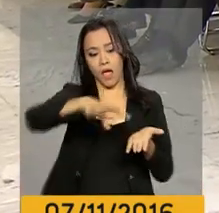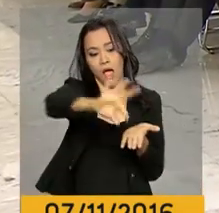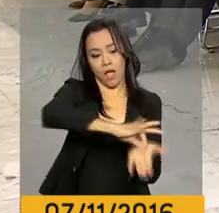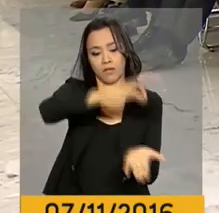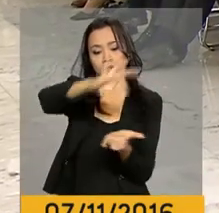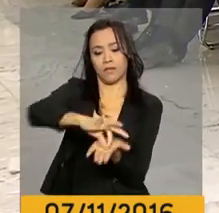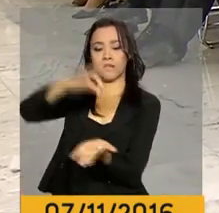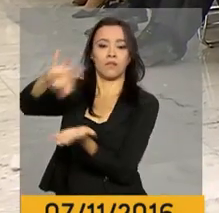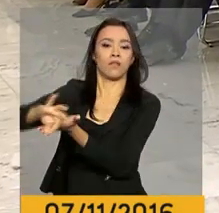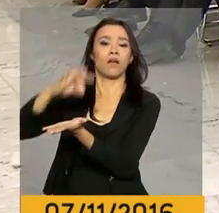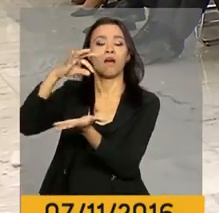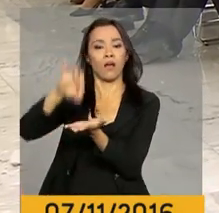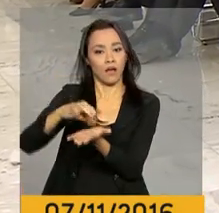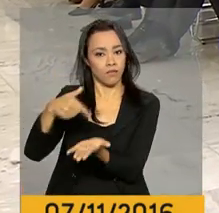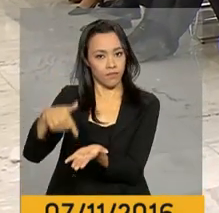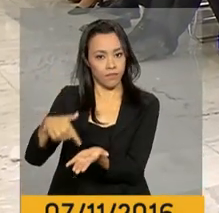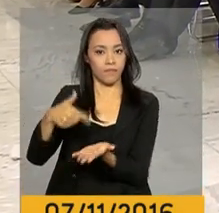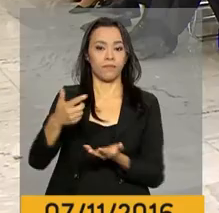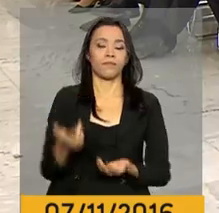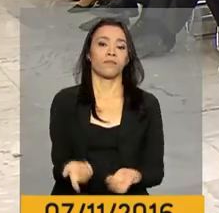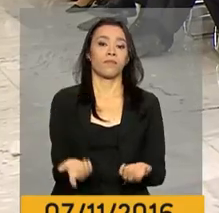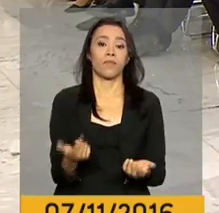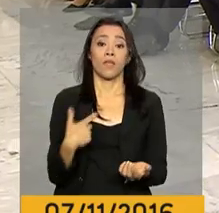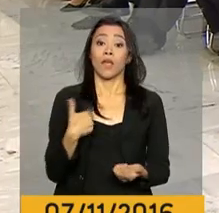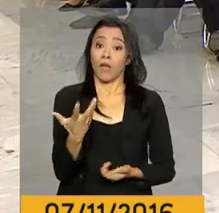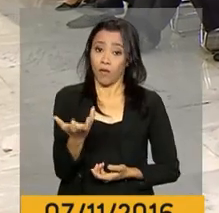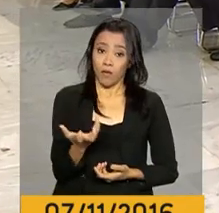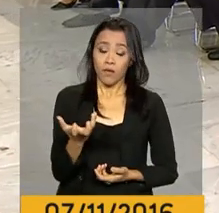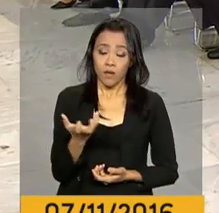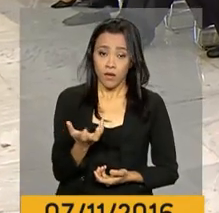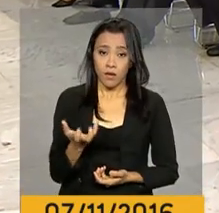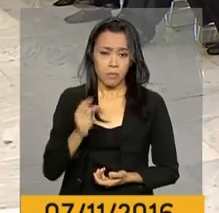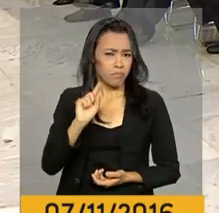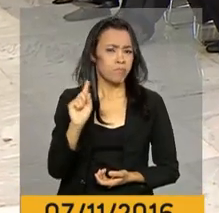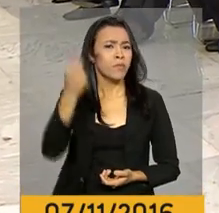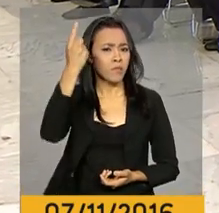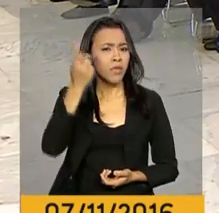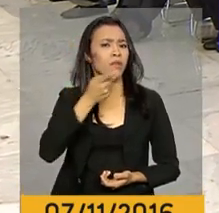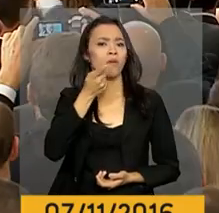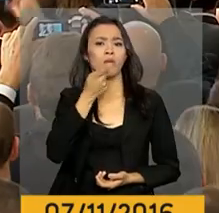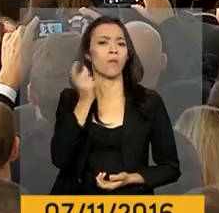das outorgas, eu quero, em primeiro lugar,